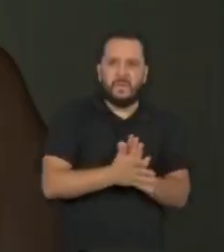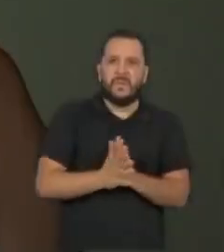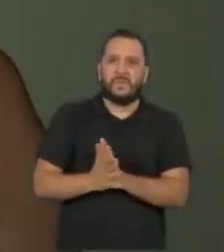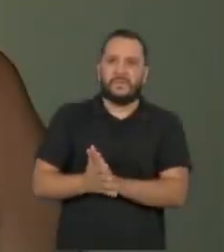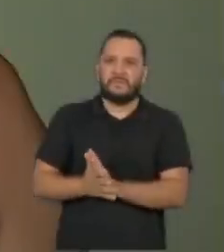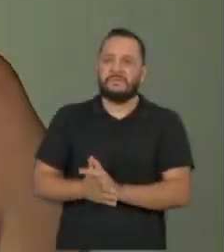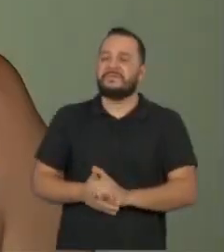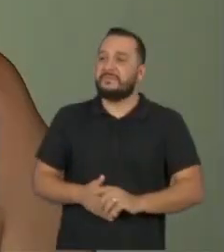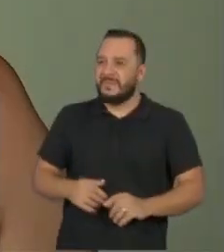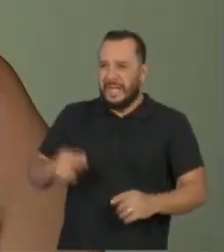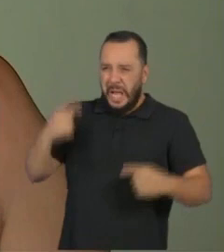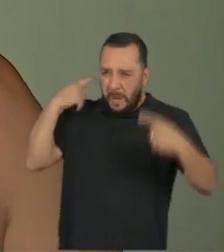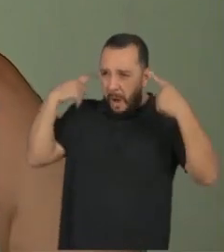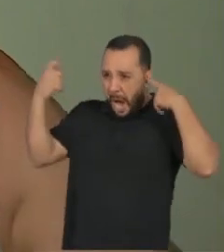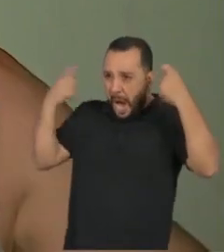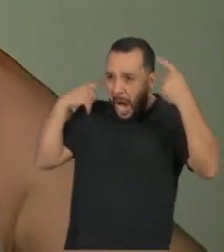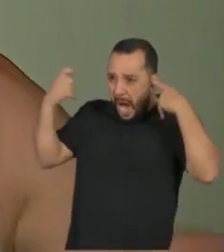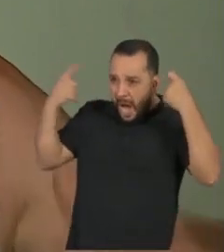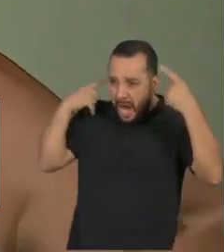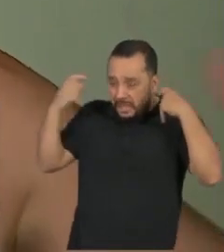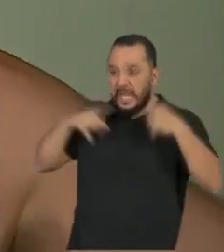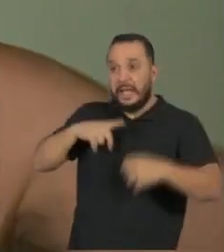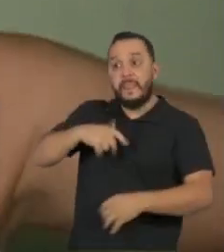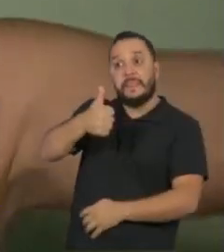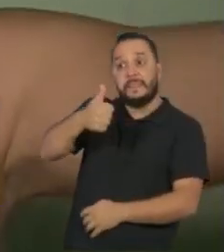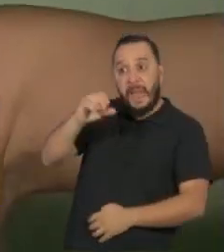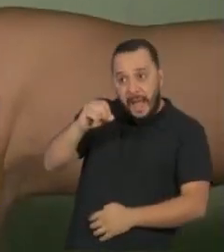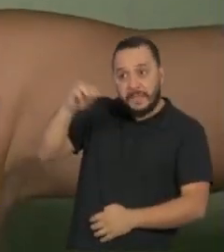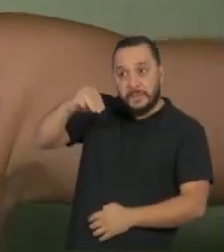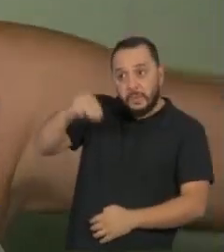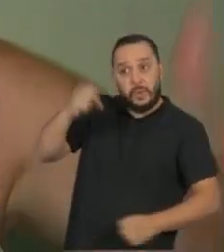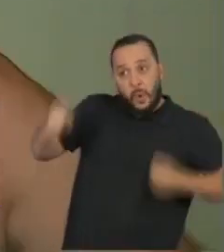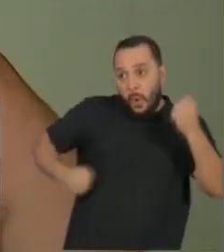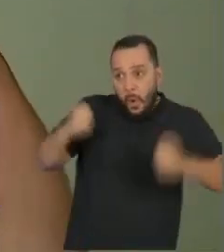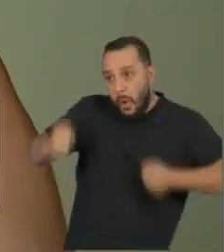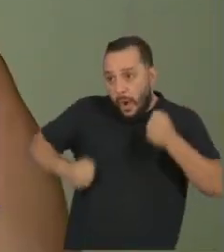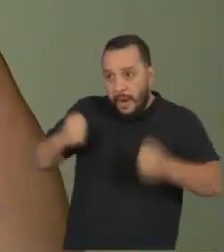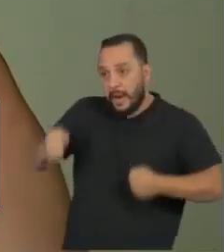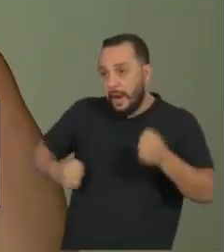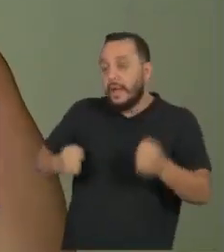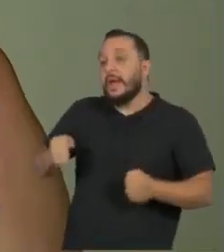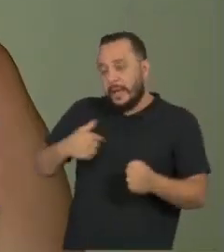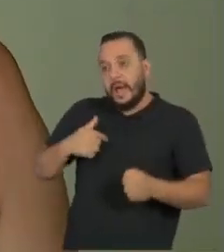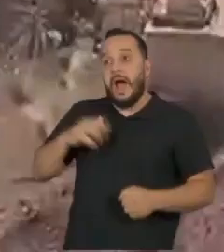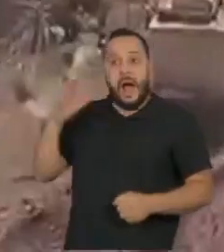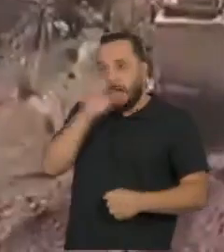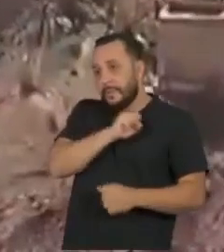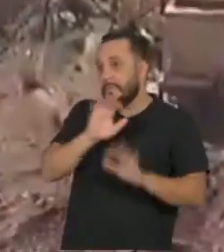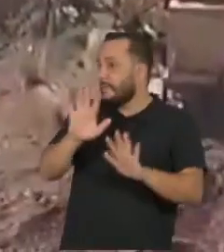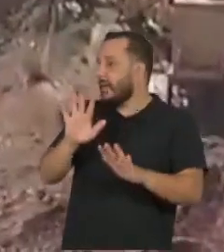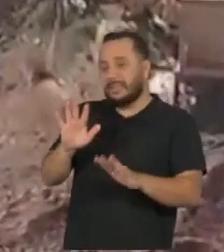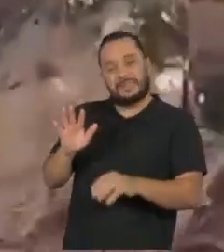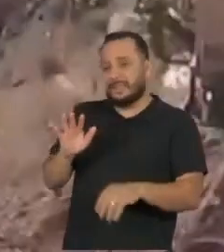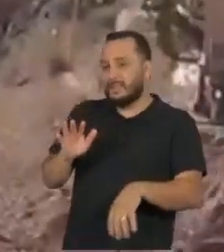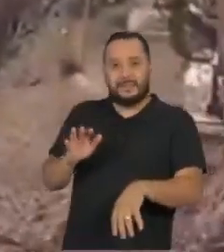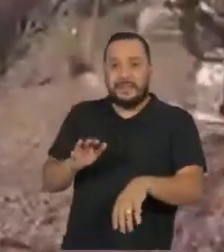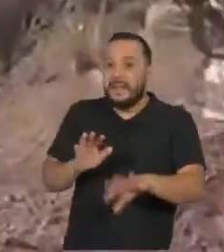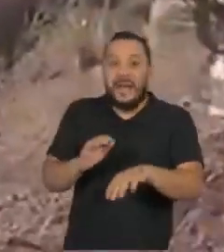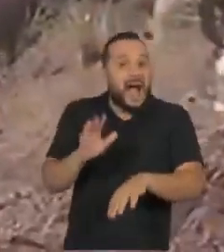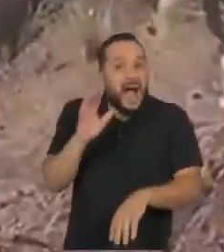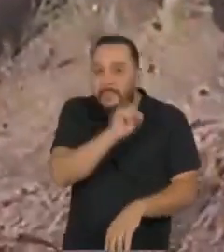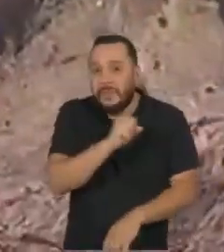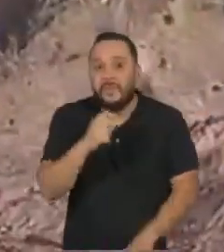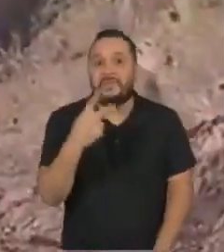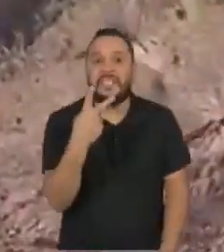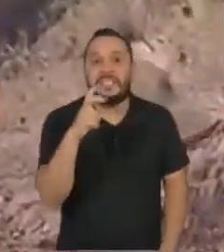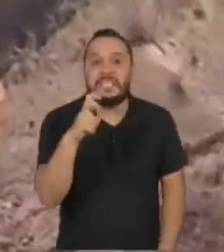A sirene tocava, você tinha 10 minutos para você escorrer lá para o ponto de encontro, igualzinho o treinamento que a gente fez. Mas em 25